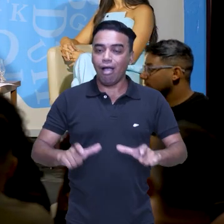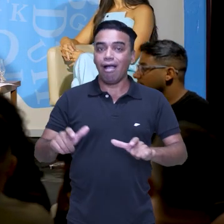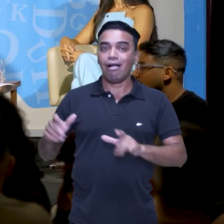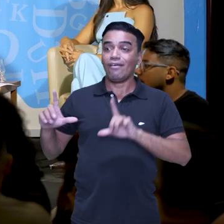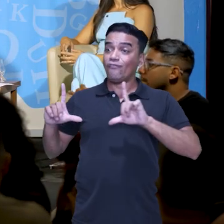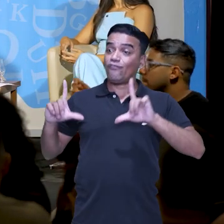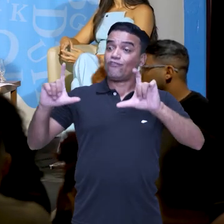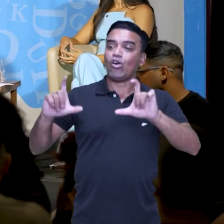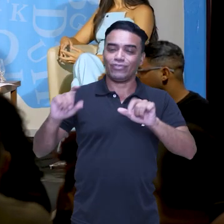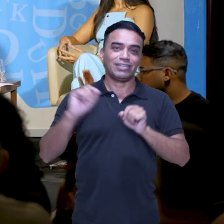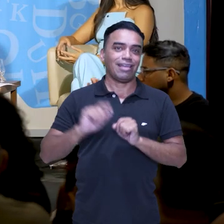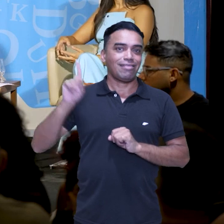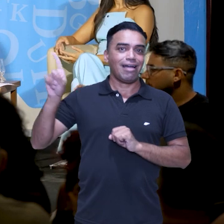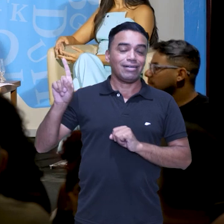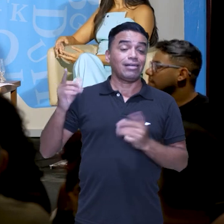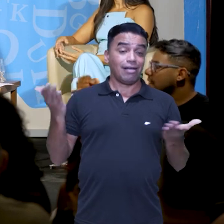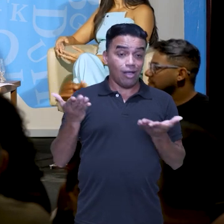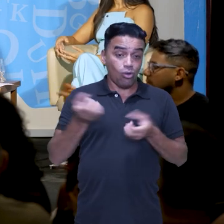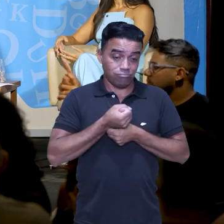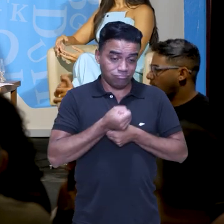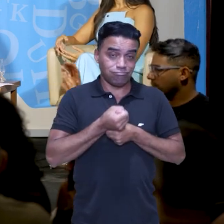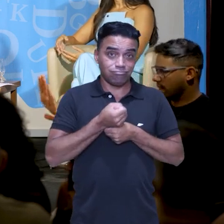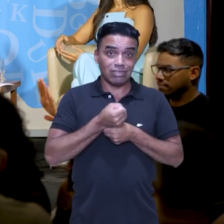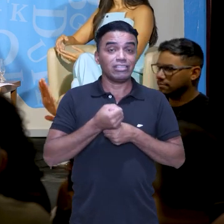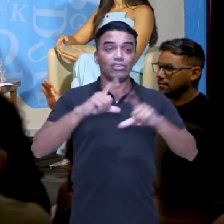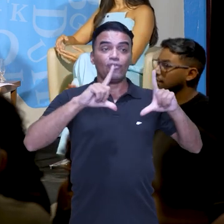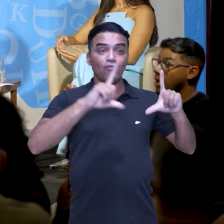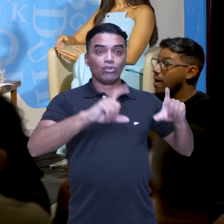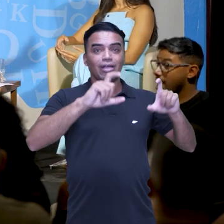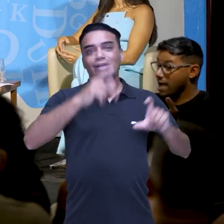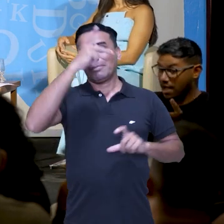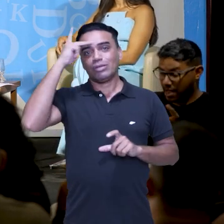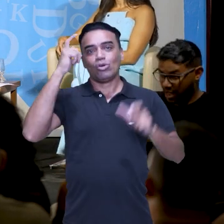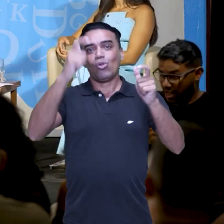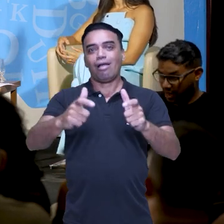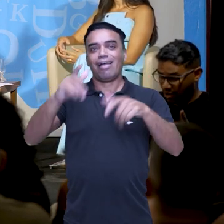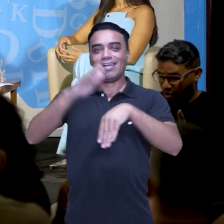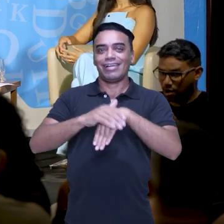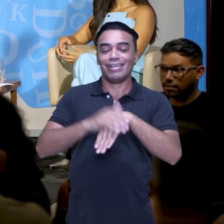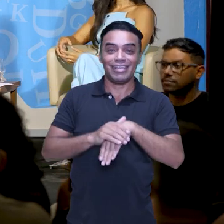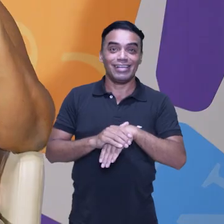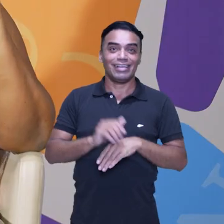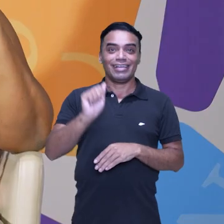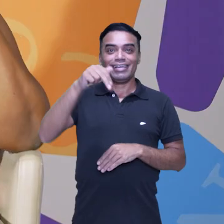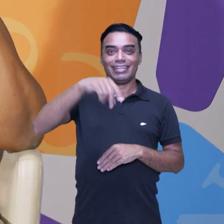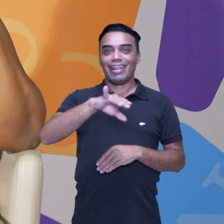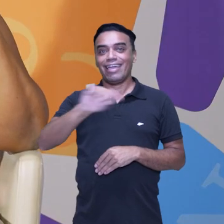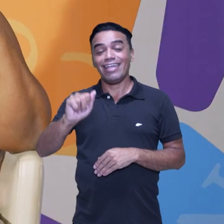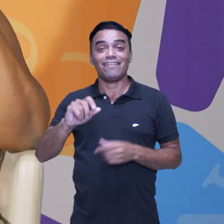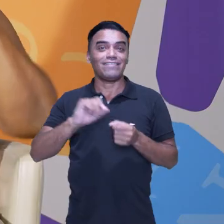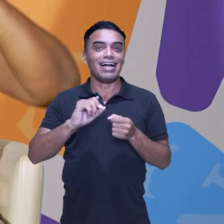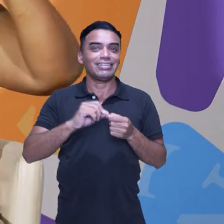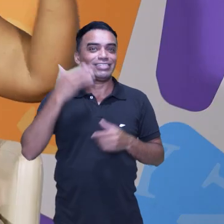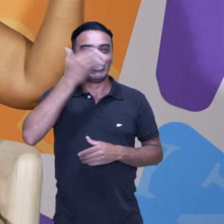fazia a fotografia, né? Esse ano, a gente quis fotografar as pessoas nos seus lugares, né? A Andréia, que está ali, que faz churros, faz